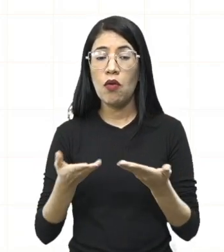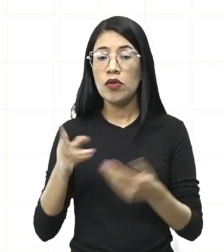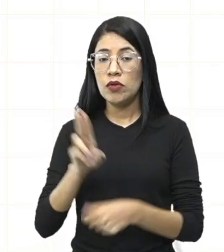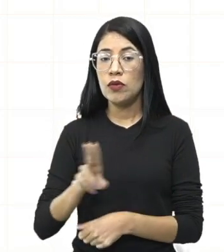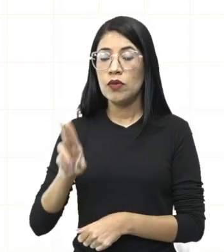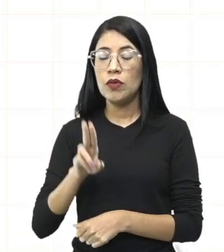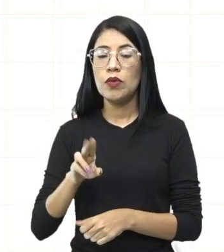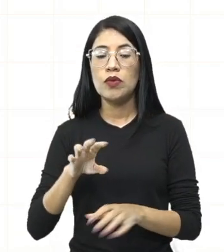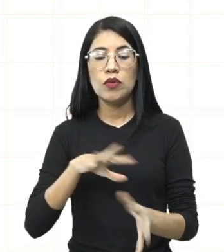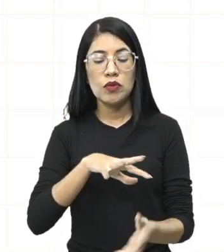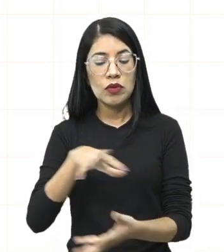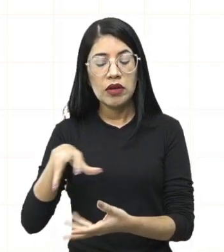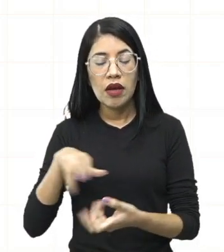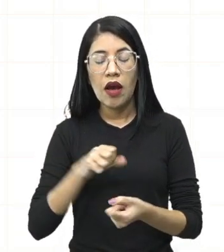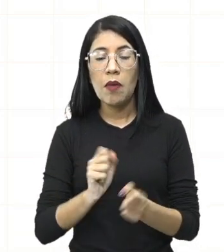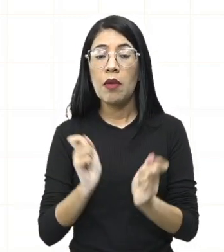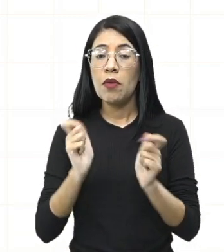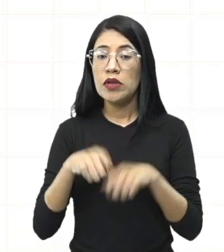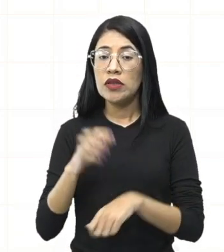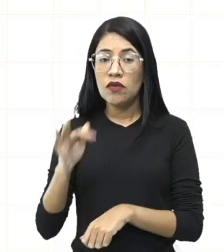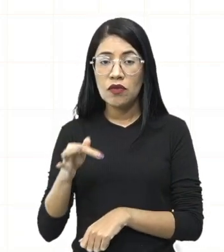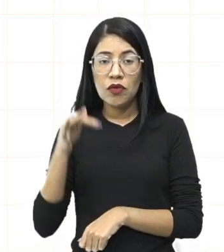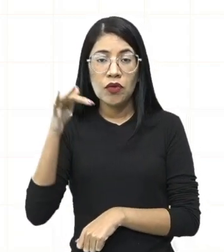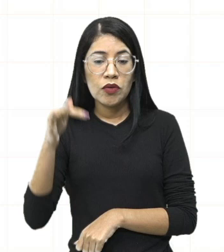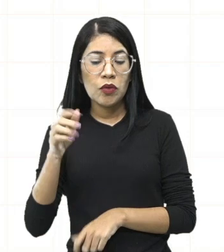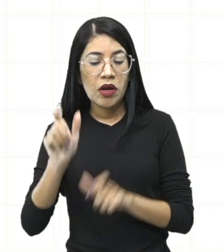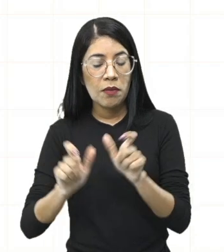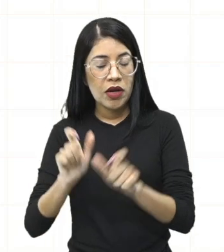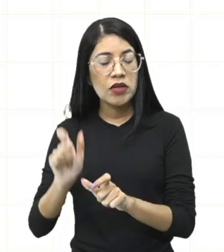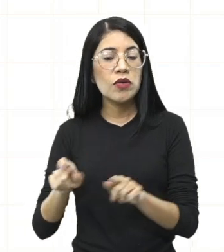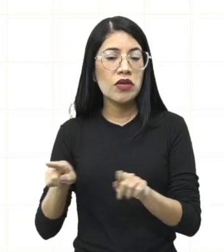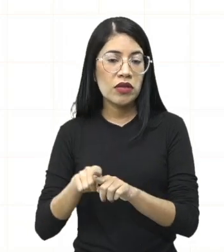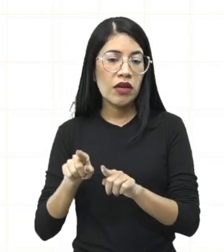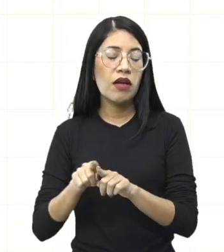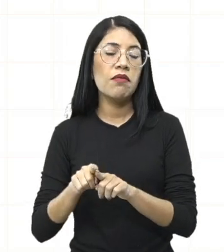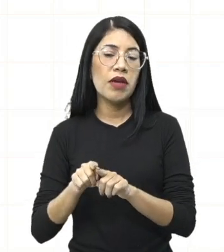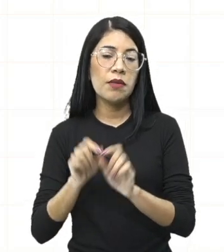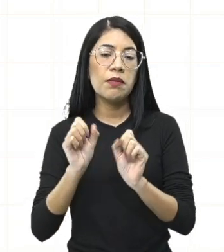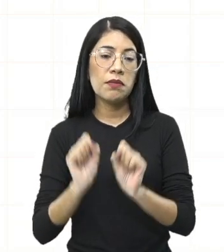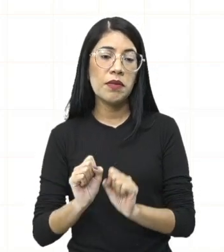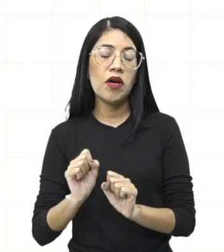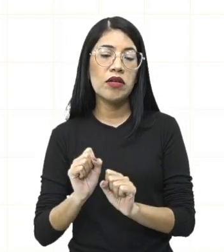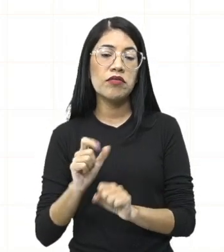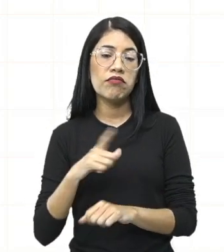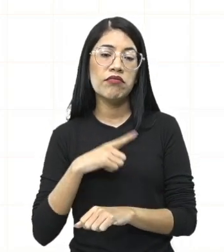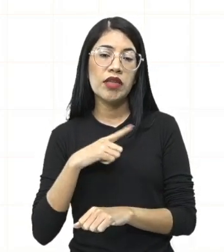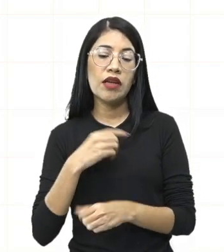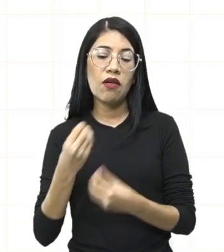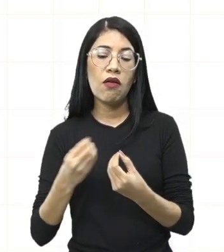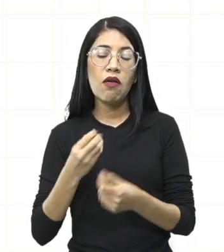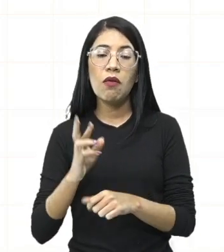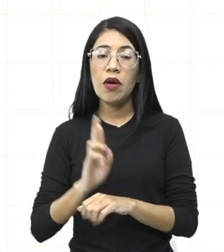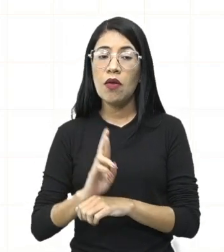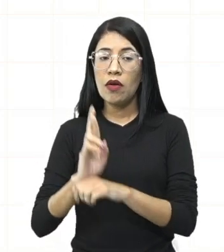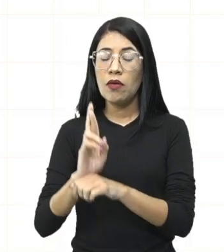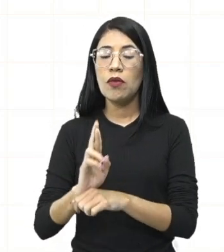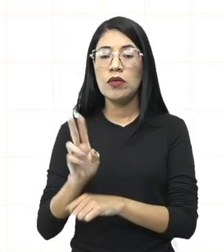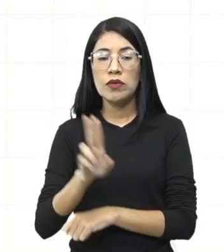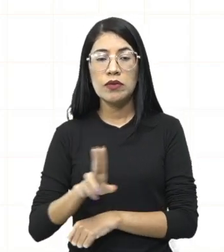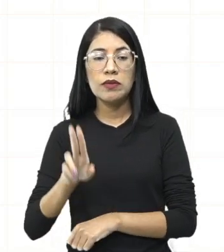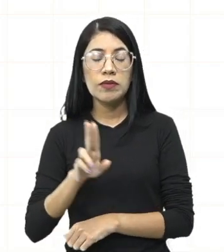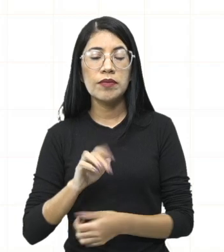maneira sustentável para que as minhas próximas gerações elas também possam ter recursos para